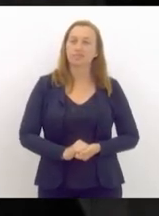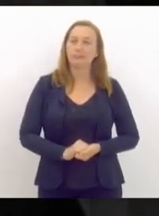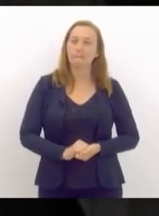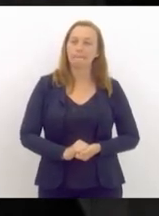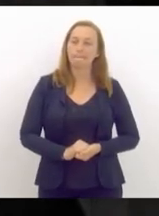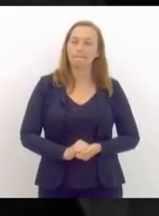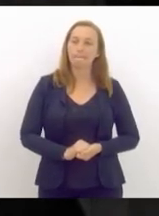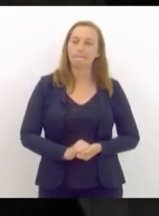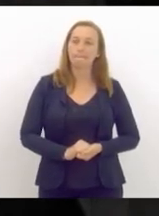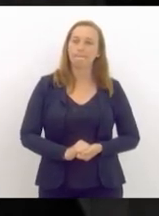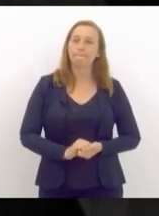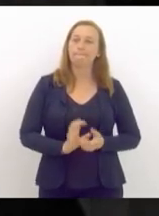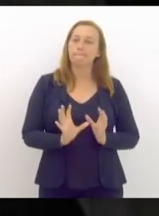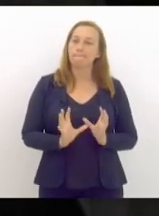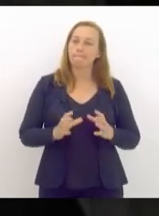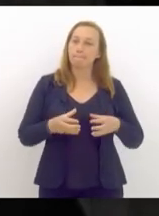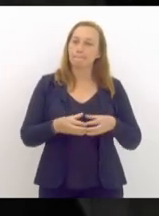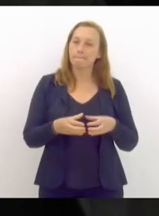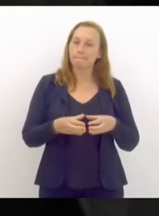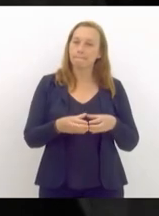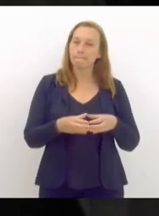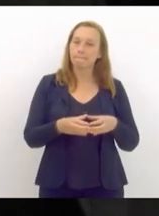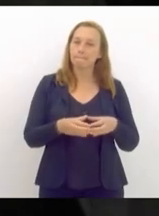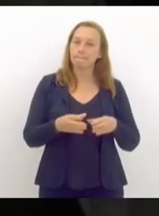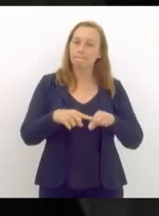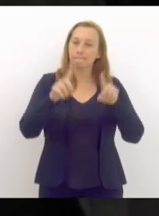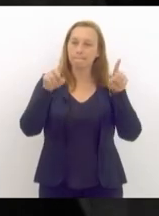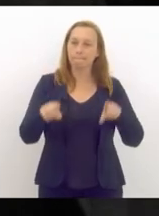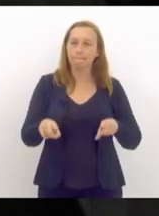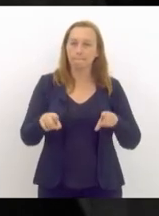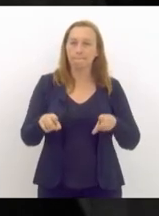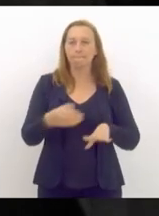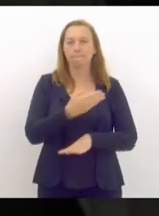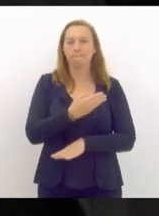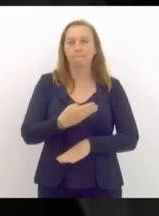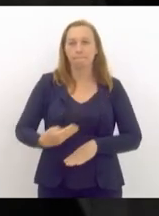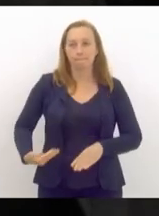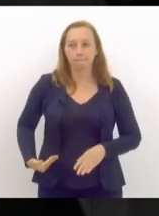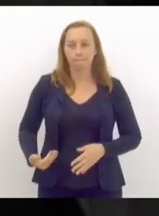na Comissão Permanente dos Servidores Públicos,